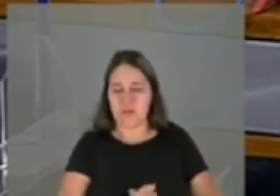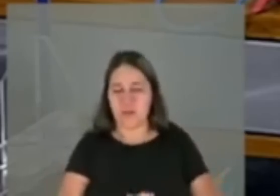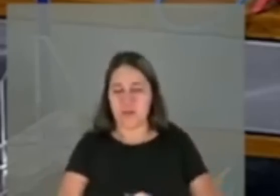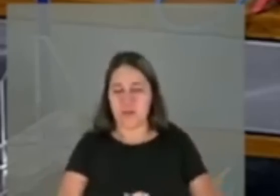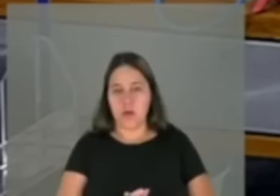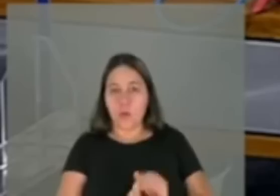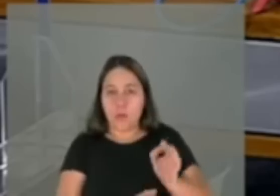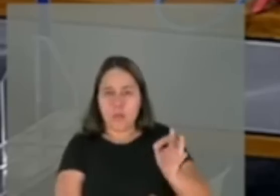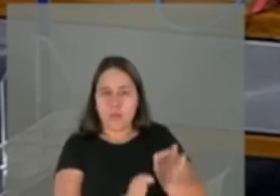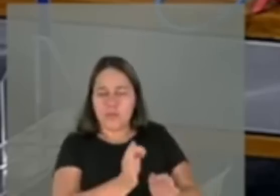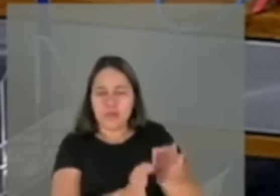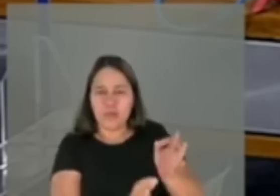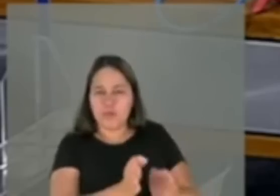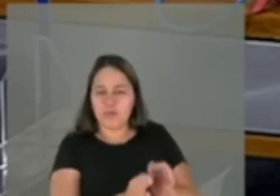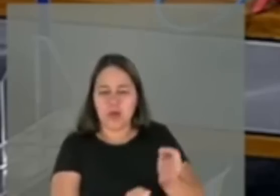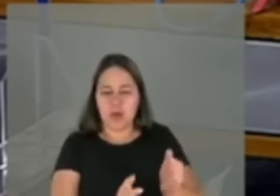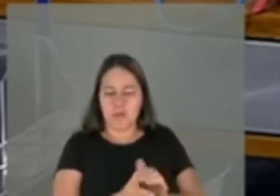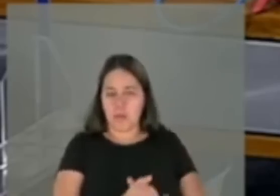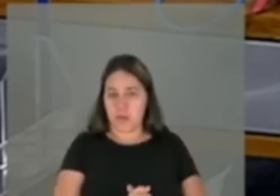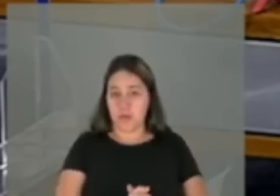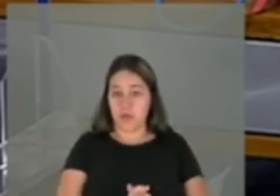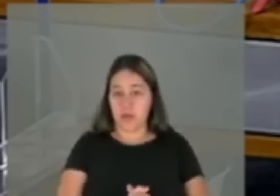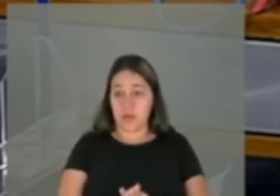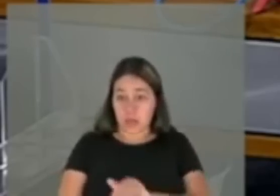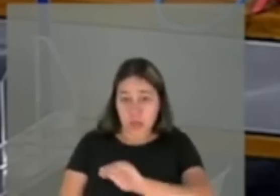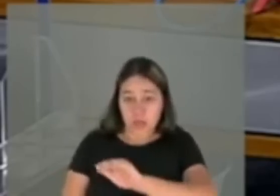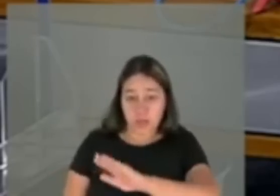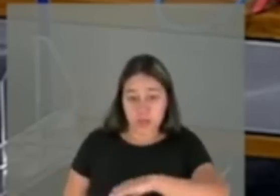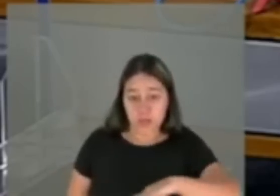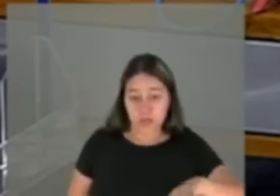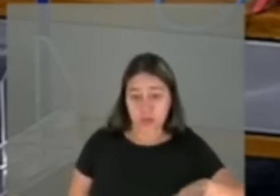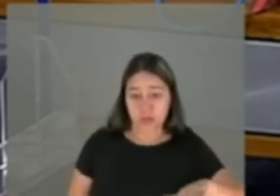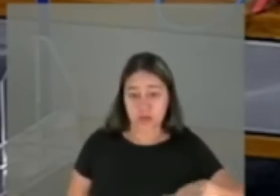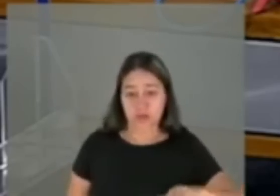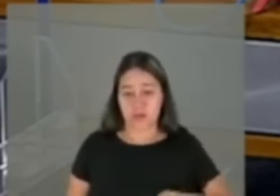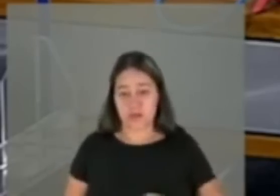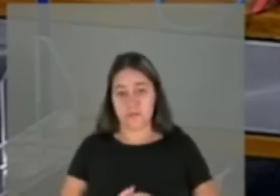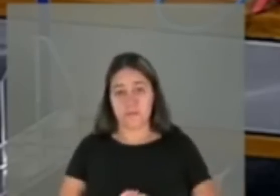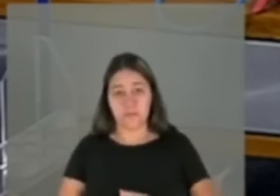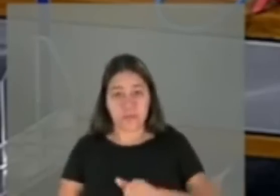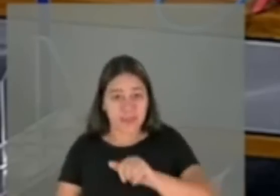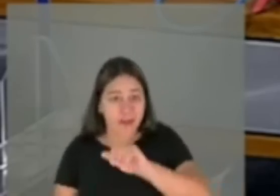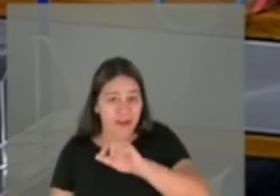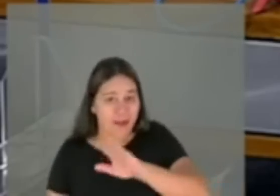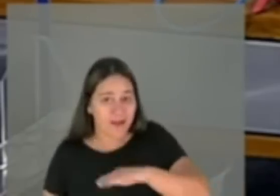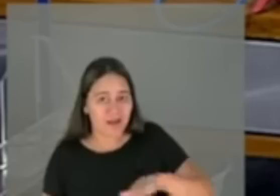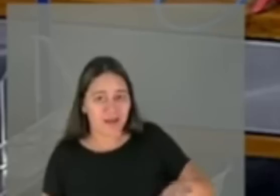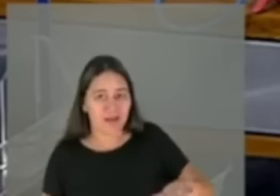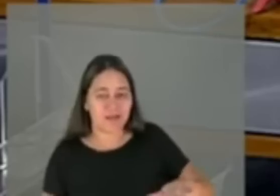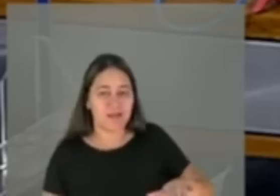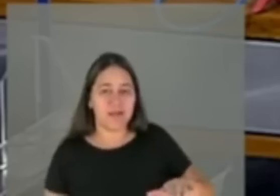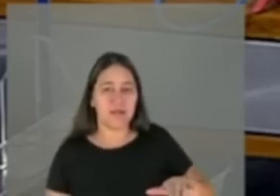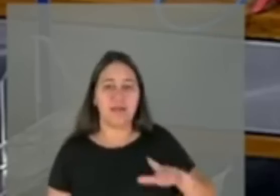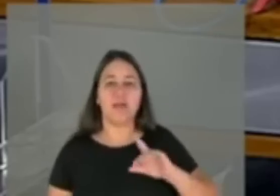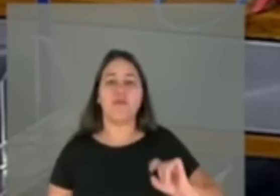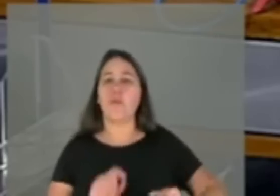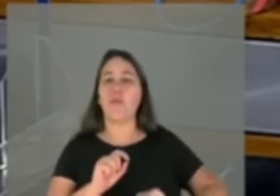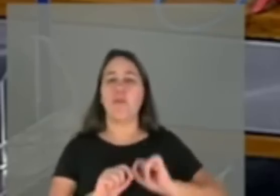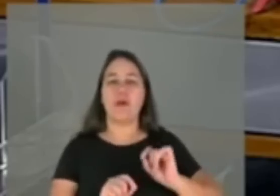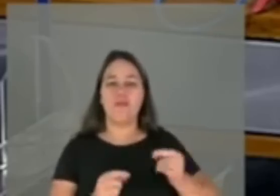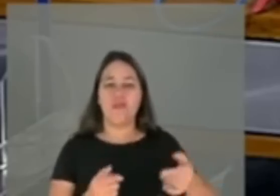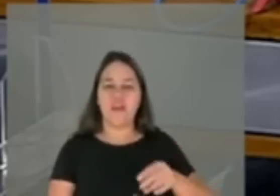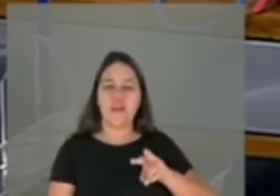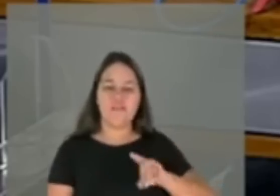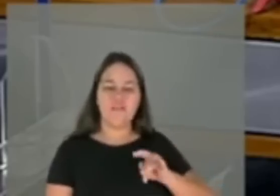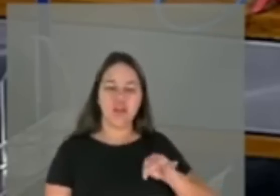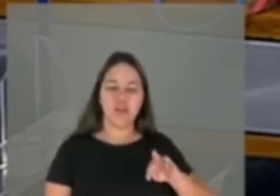em um julgamento inclusive de uma criança que foi vítima de uma ação miliciana eu